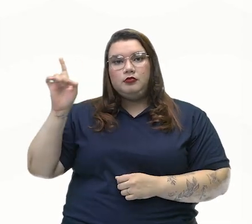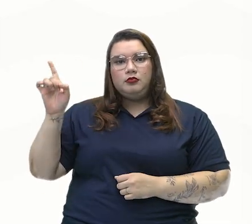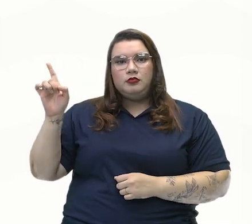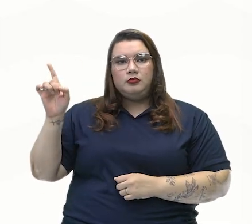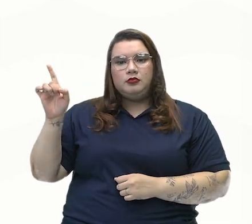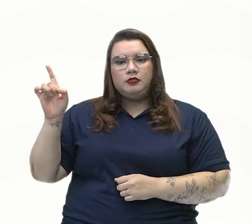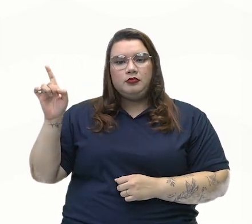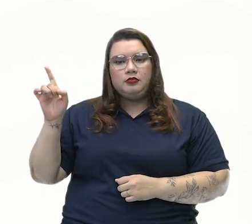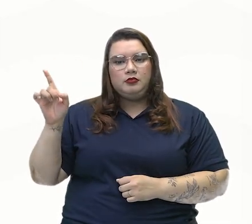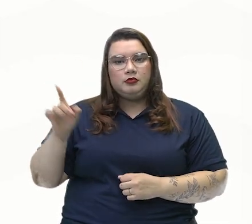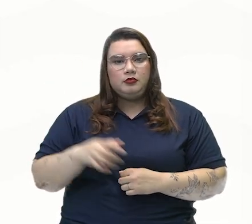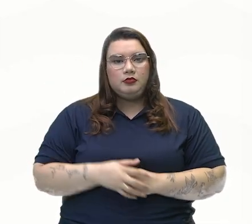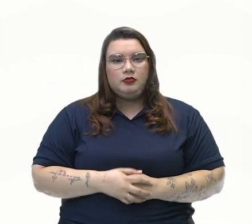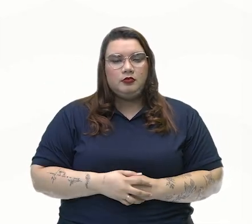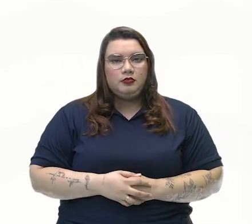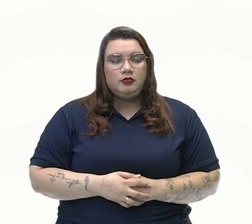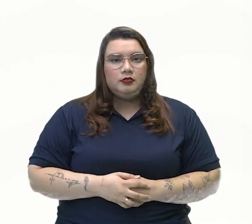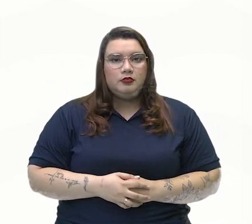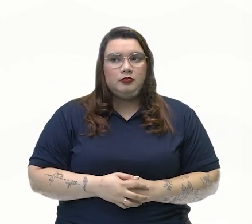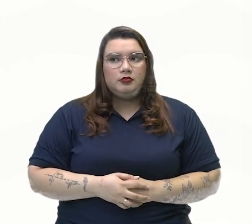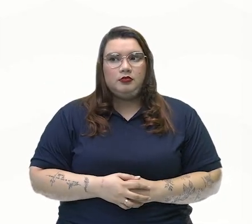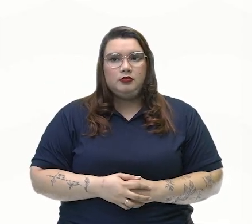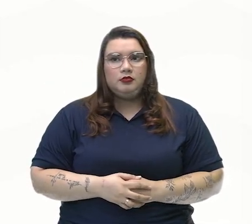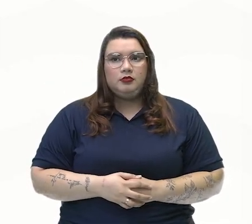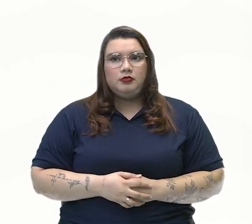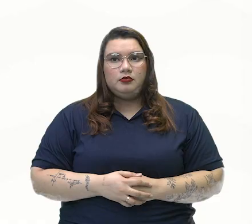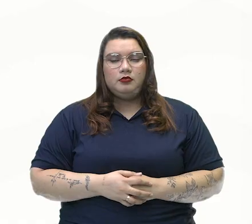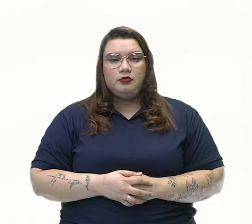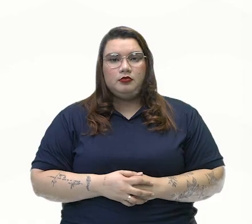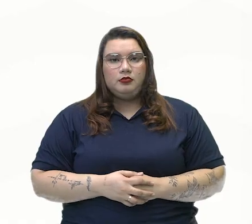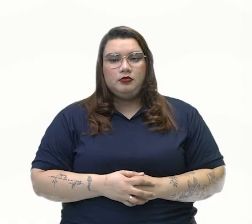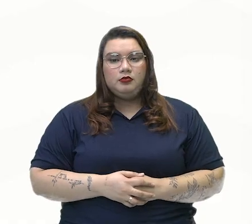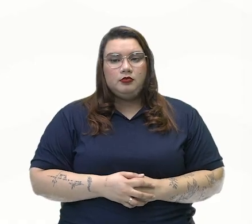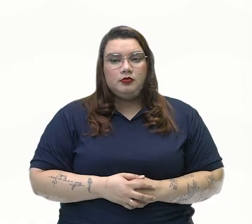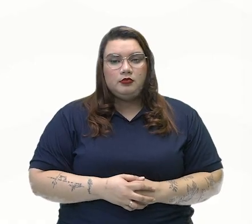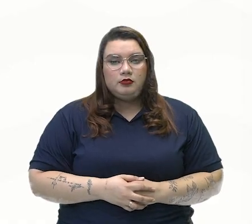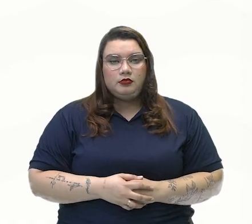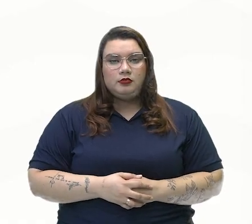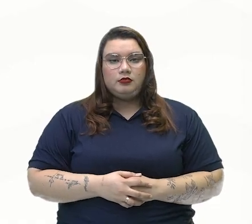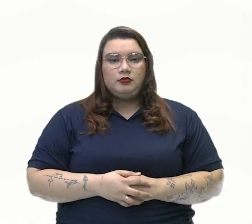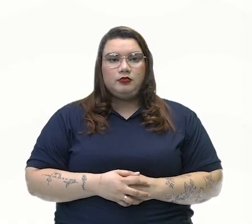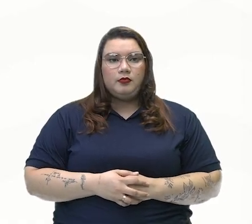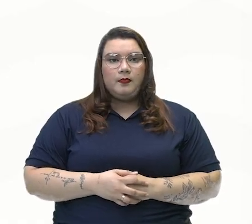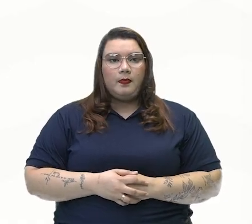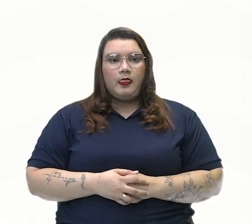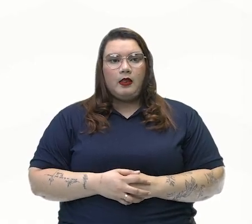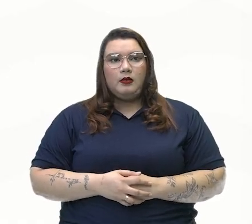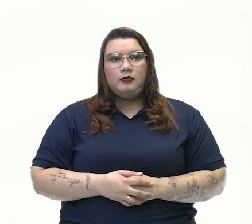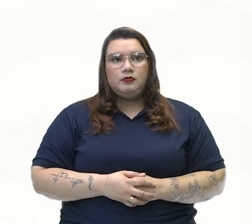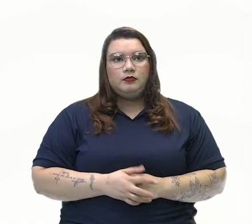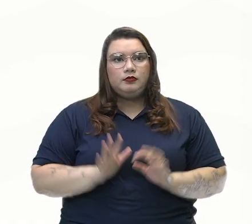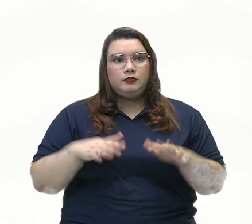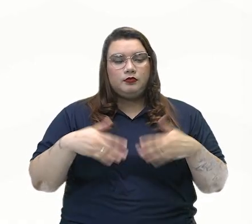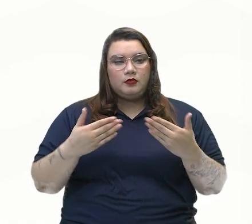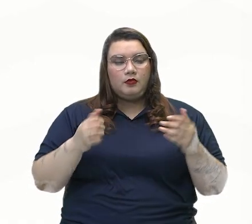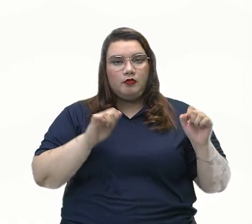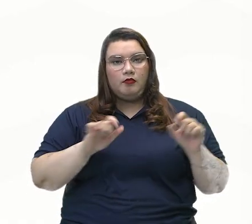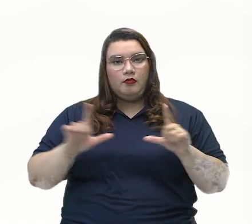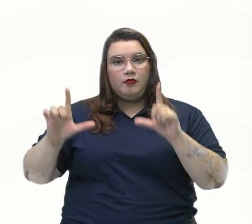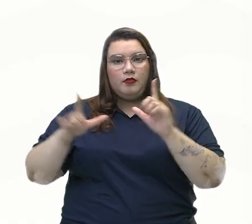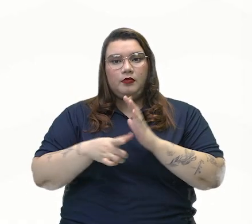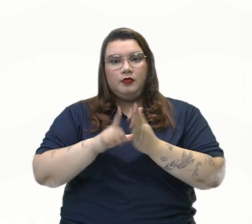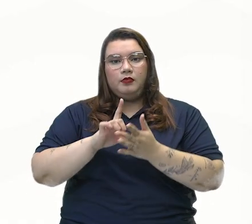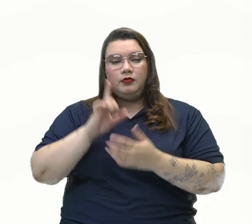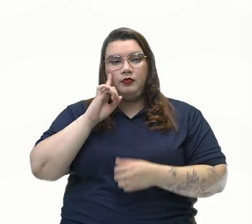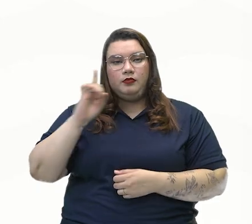foco antiprincipal objeto e foco antiprincipal imagem. Tá bom, pessoal? E, como nós temos aqui